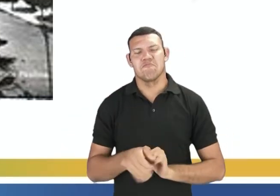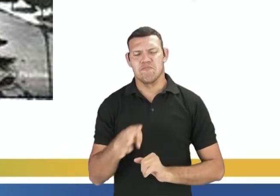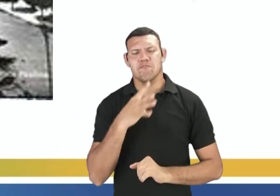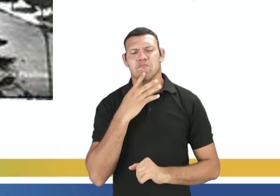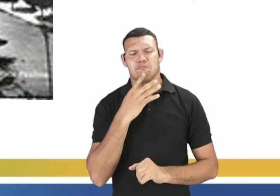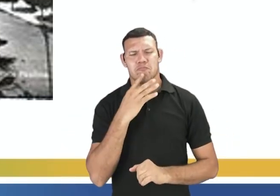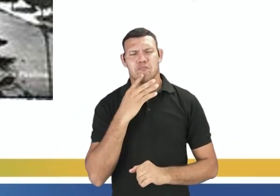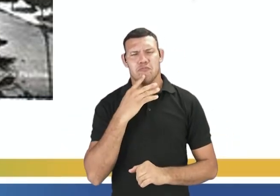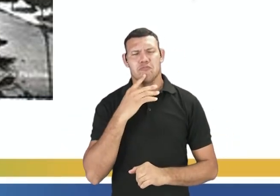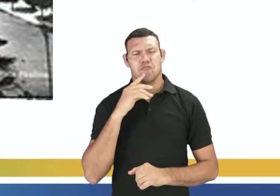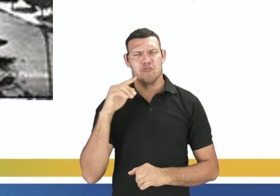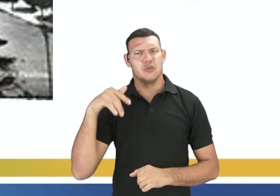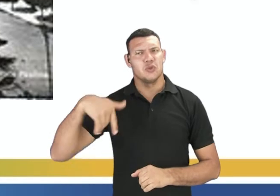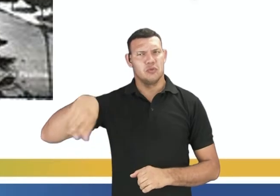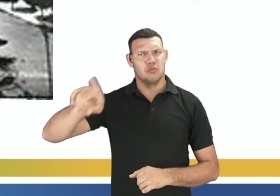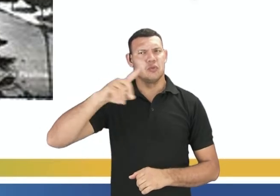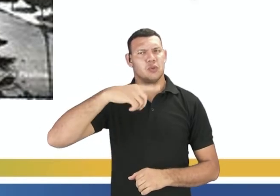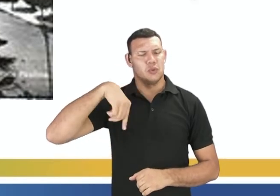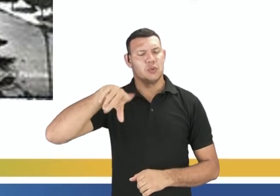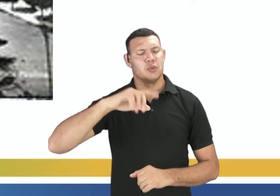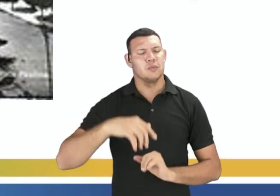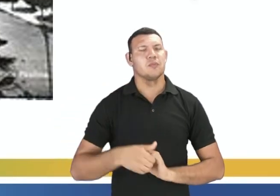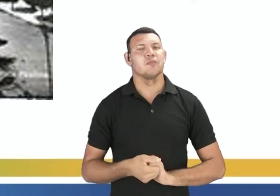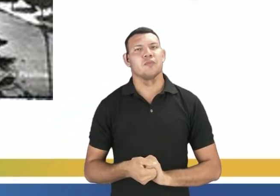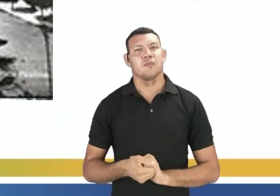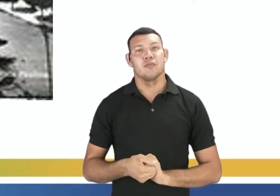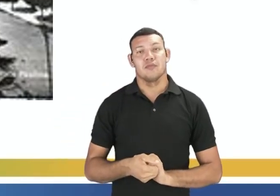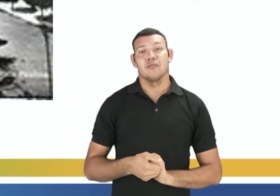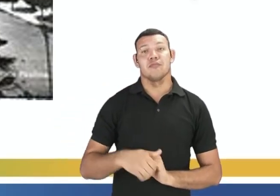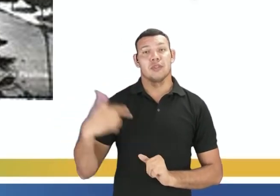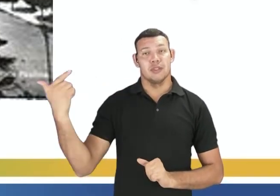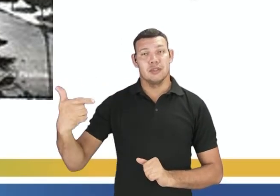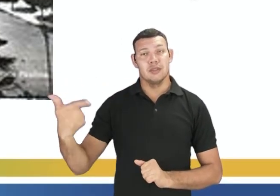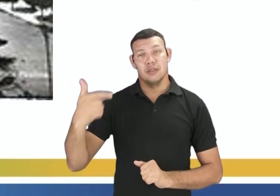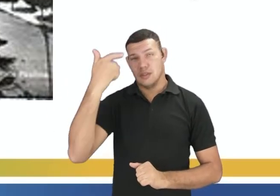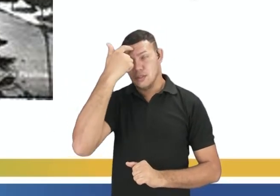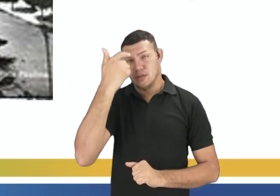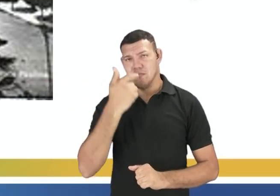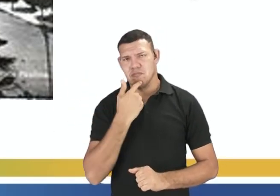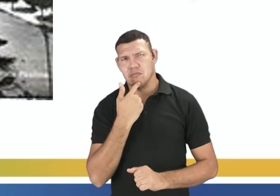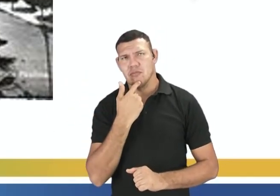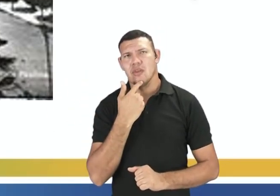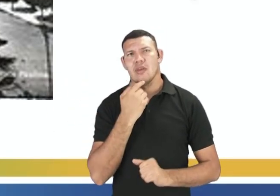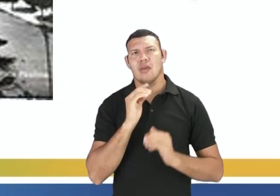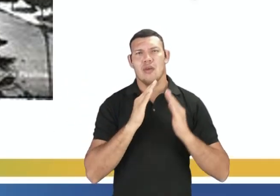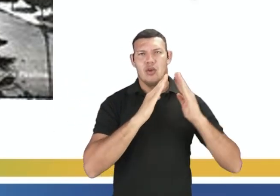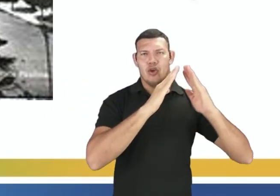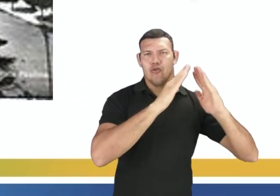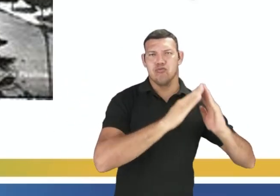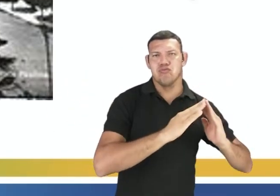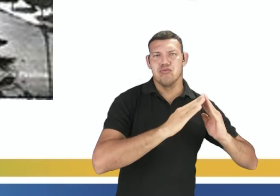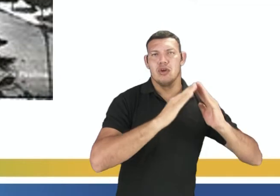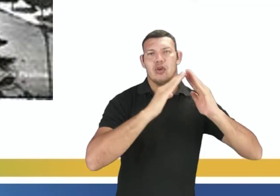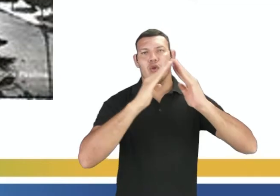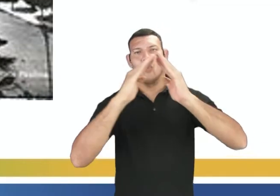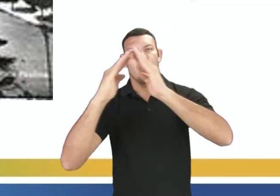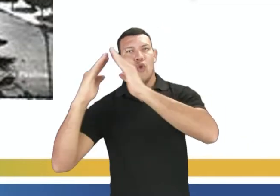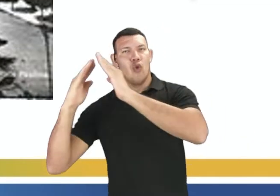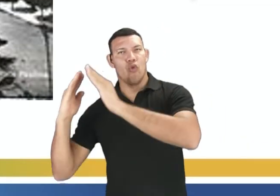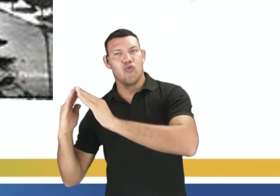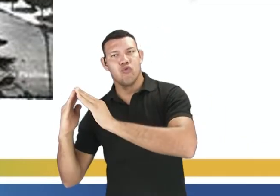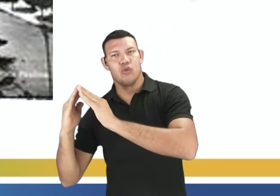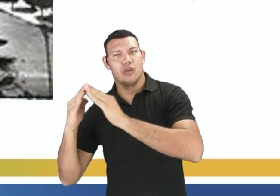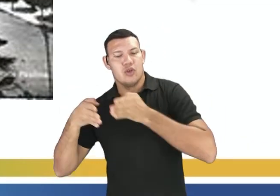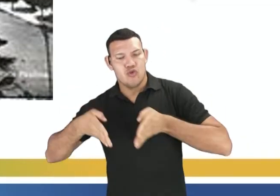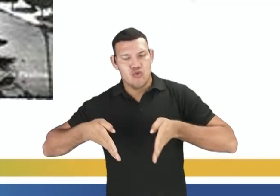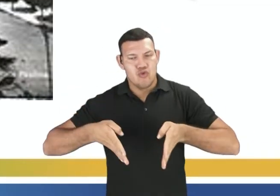conhecida por todos nós. Já na segunda imagem, vejamos aí que já tem um pouco de casa, já mudou, então houve uma transformação bastante considerável